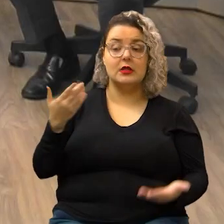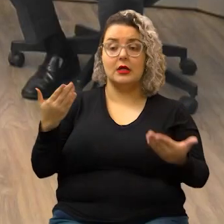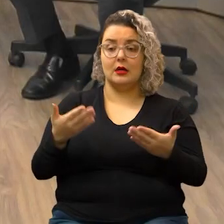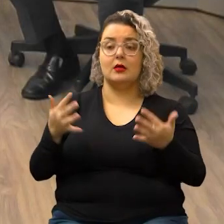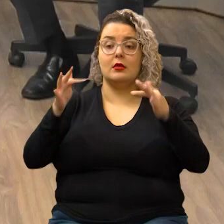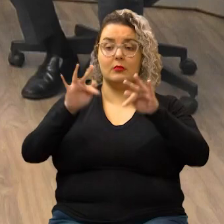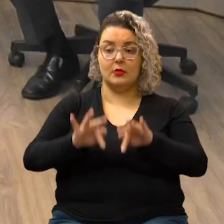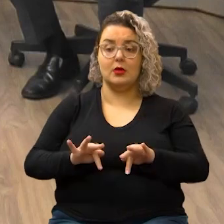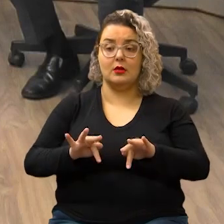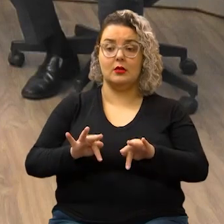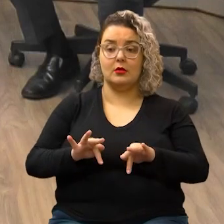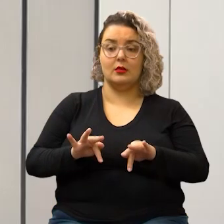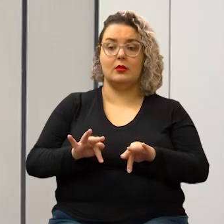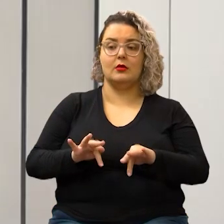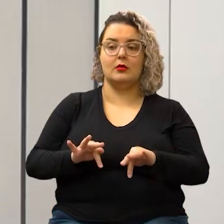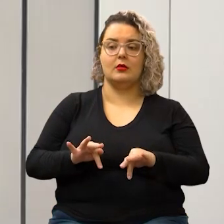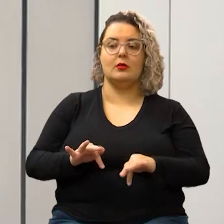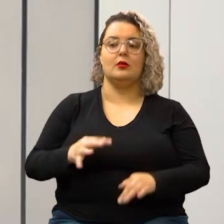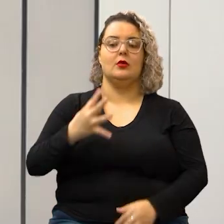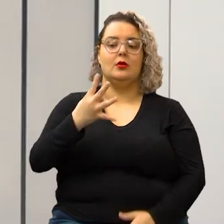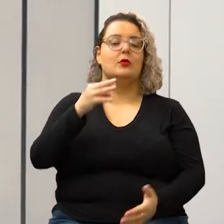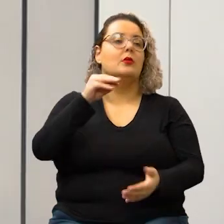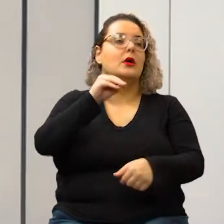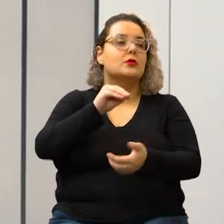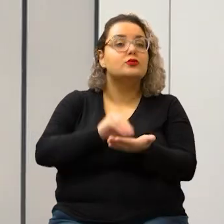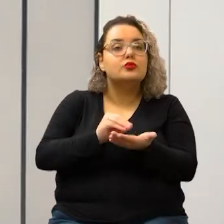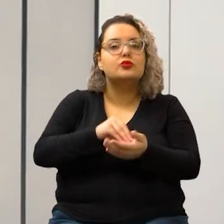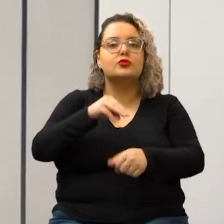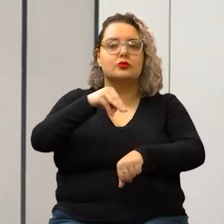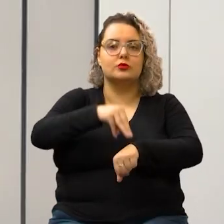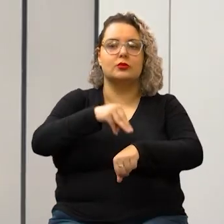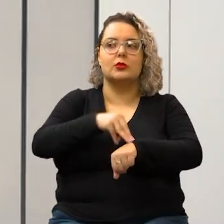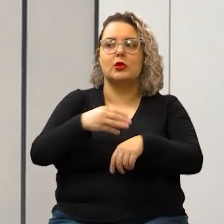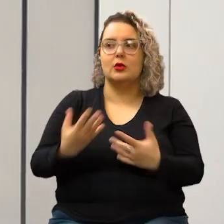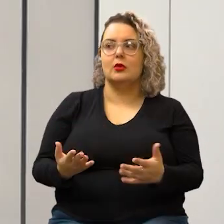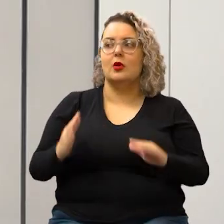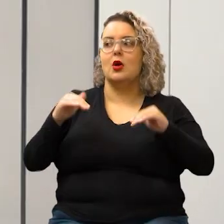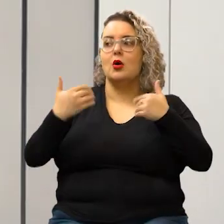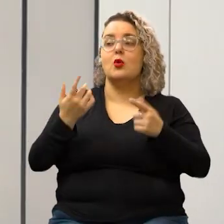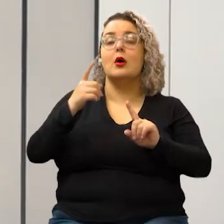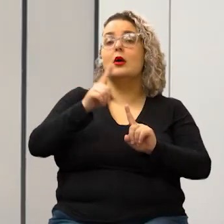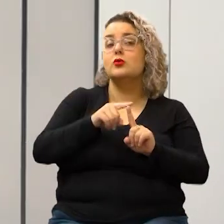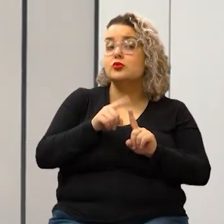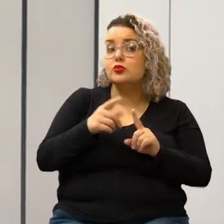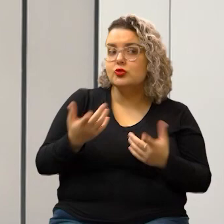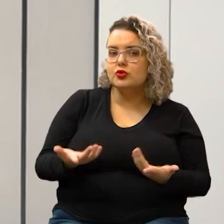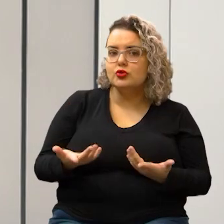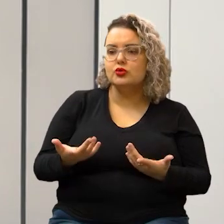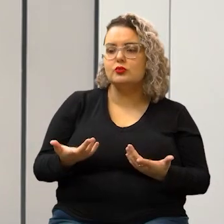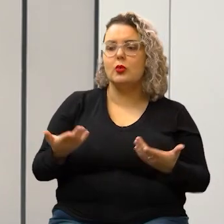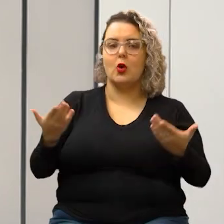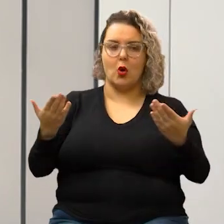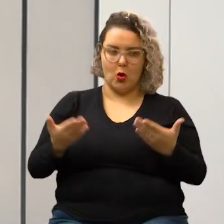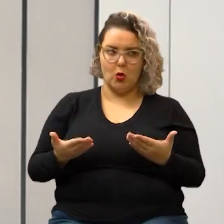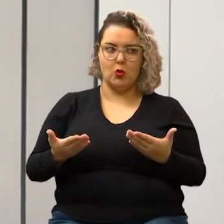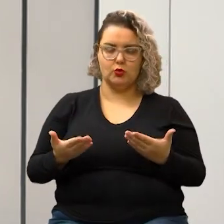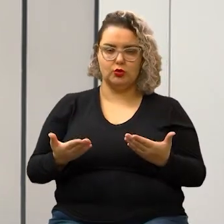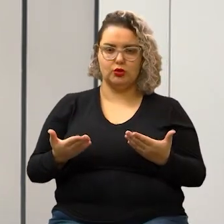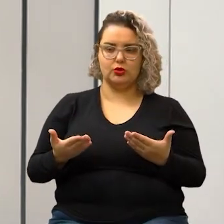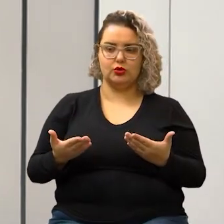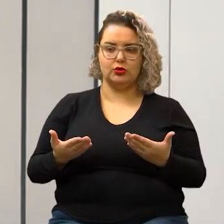para finalizar, nós estamos nos nossos 4 últimos minutos, que tipo de, hoje, a